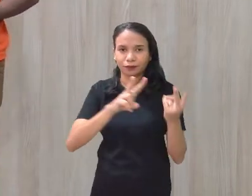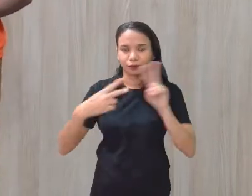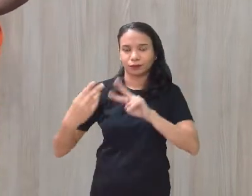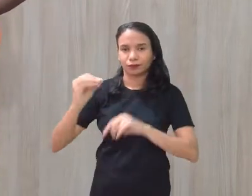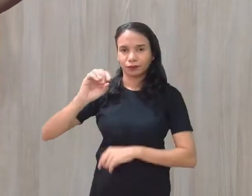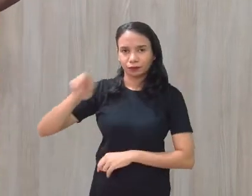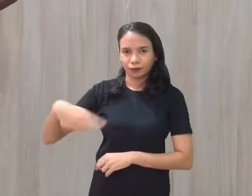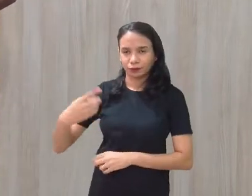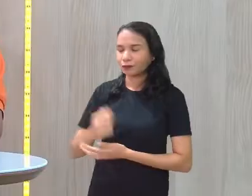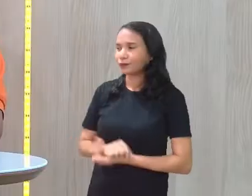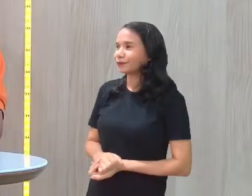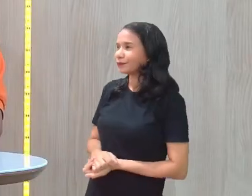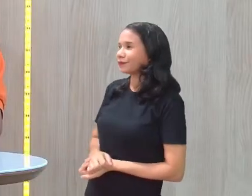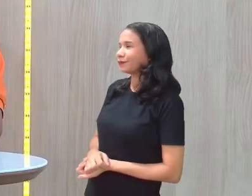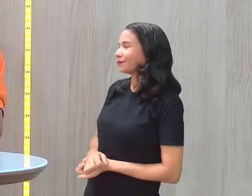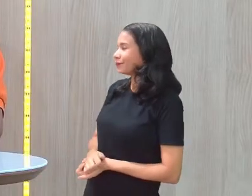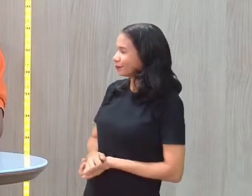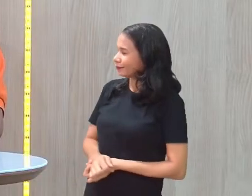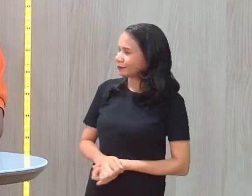número decimal.